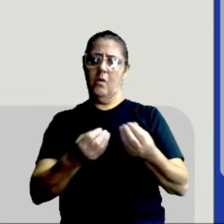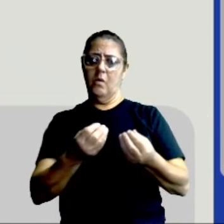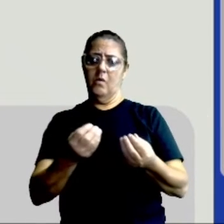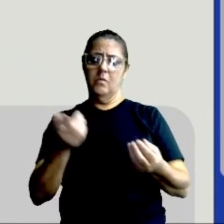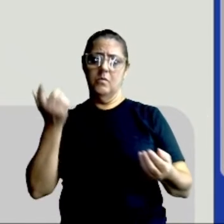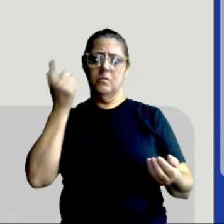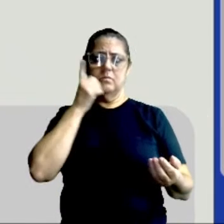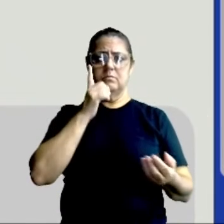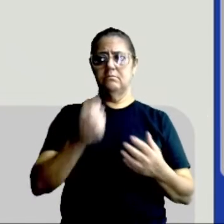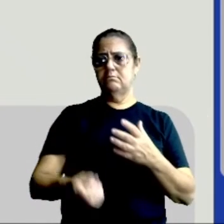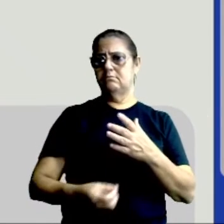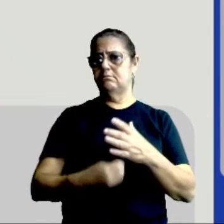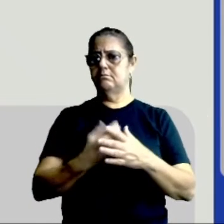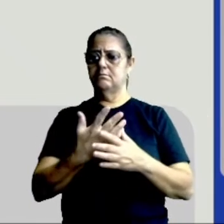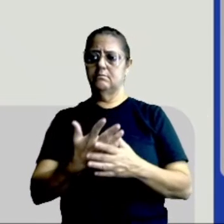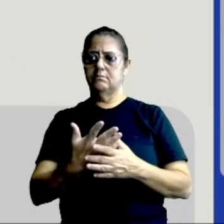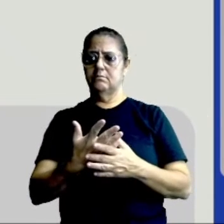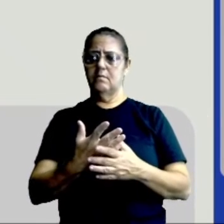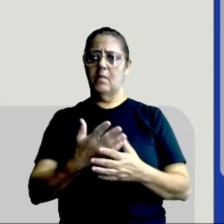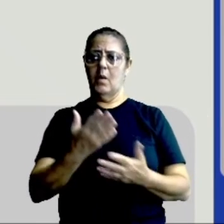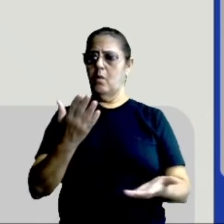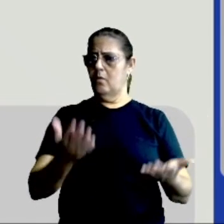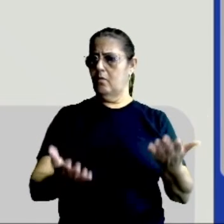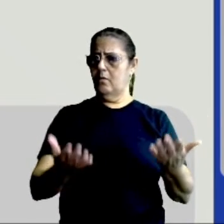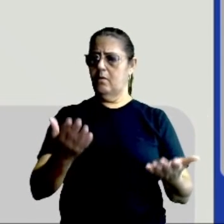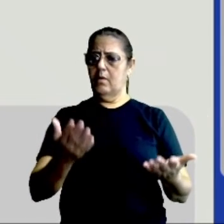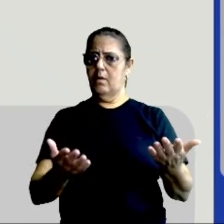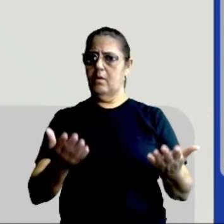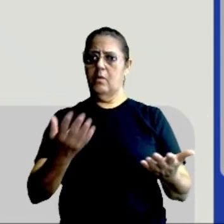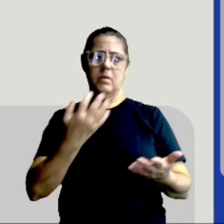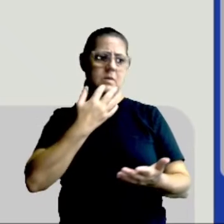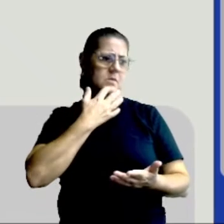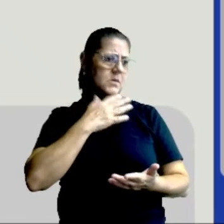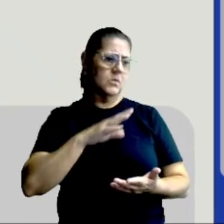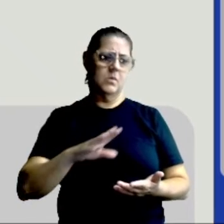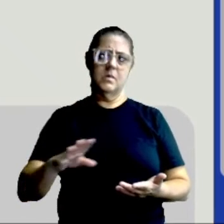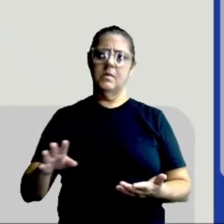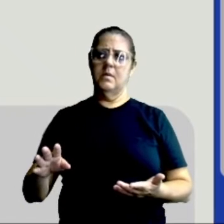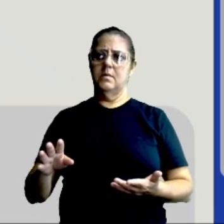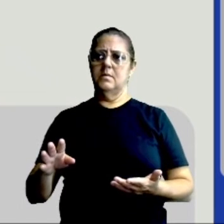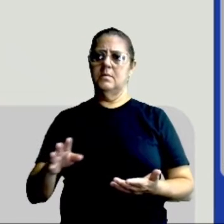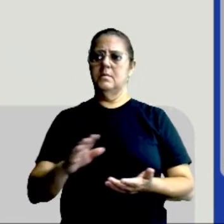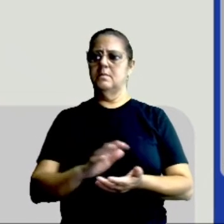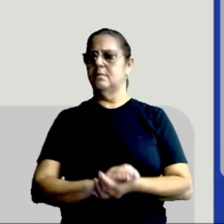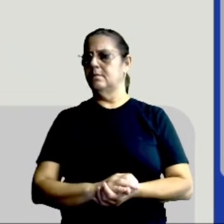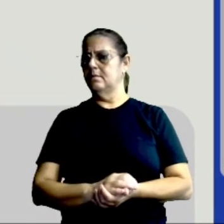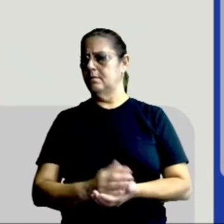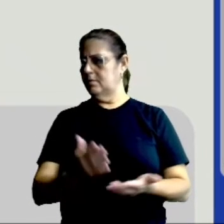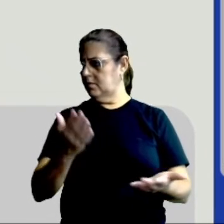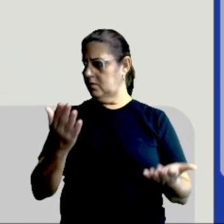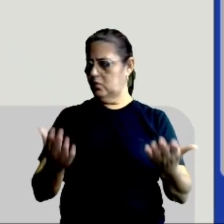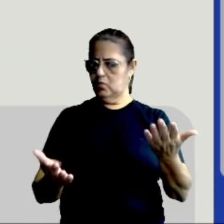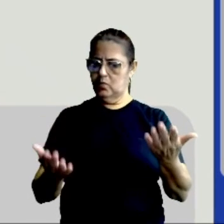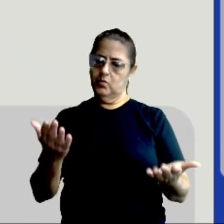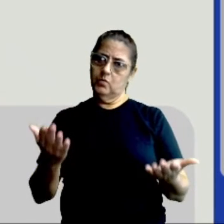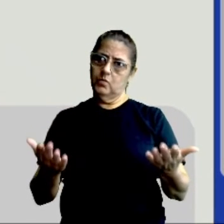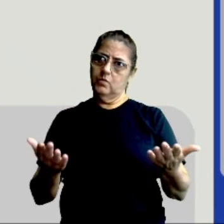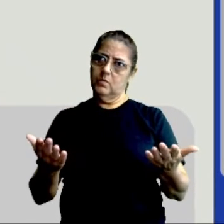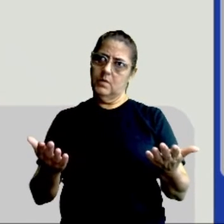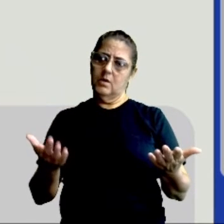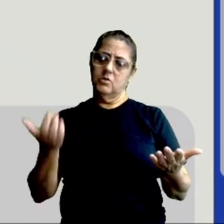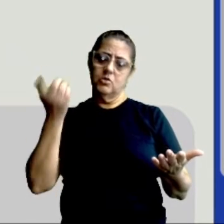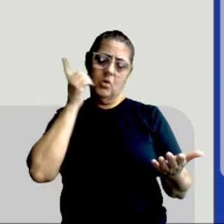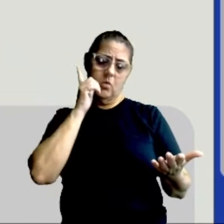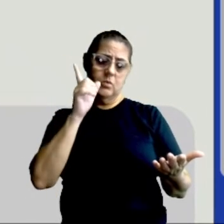para conseguir descobrir o peso desconhecido. A gente só consegue descobrir o valor desconhecido quando a balança está